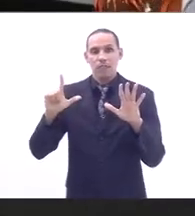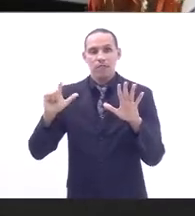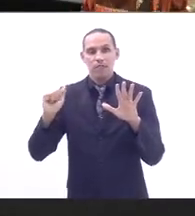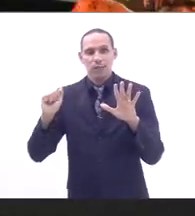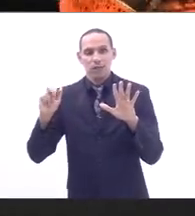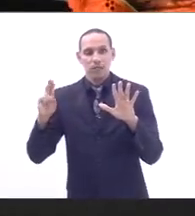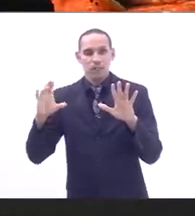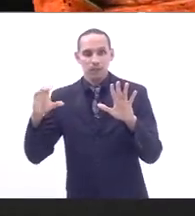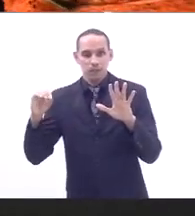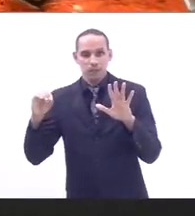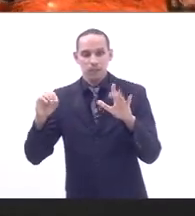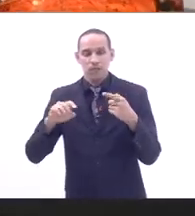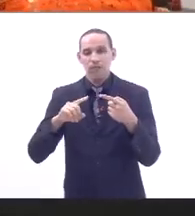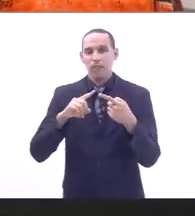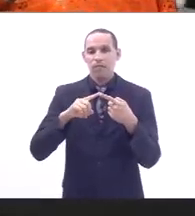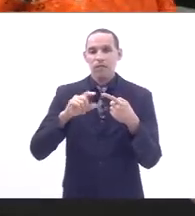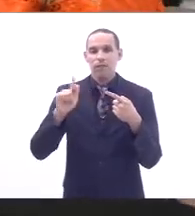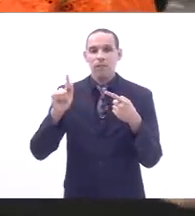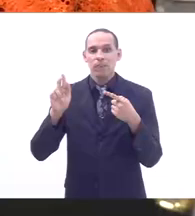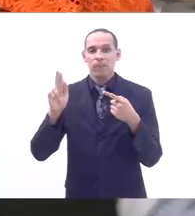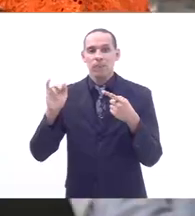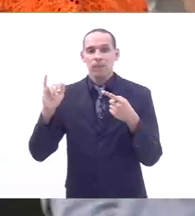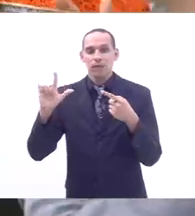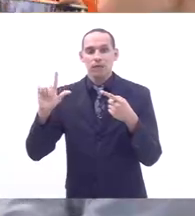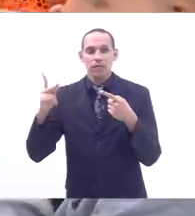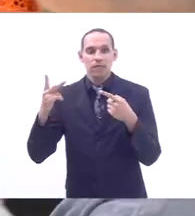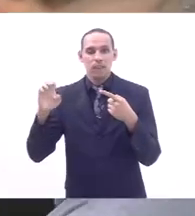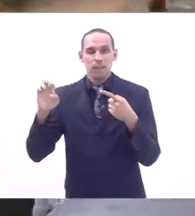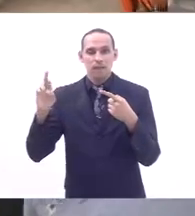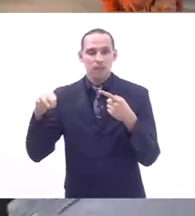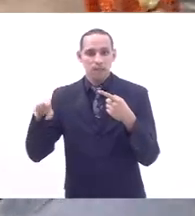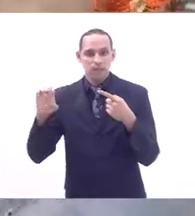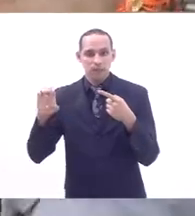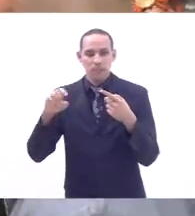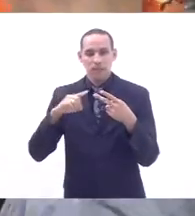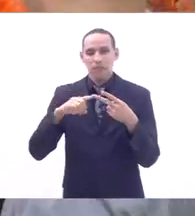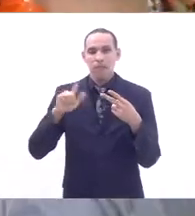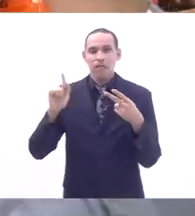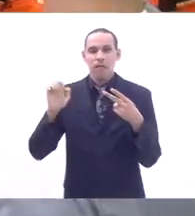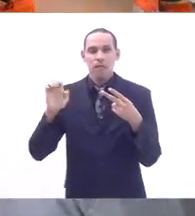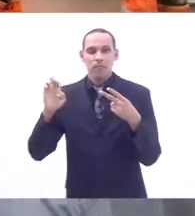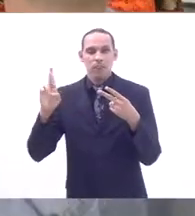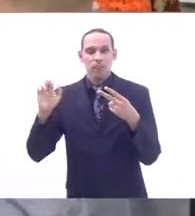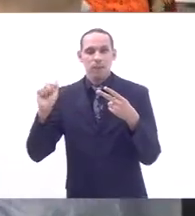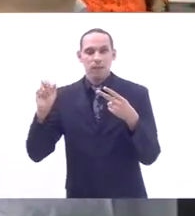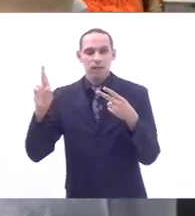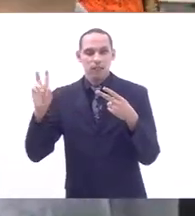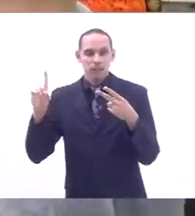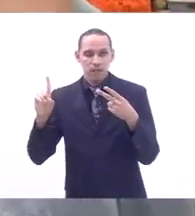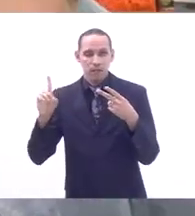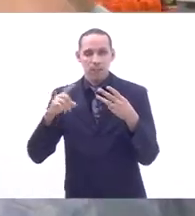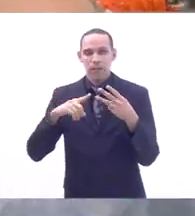Glauco Alves, Guilherme Roberto, Gerard Bittencourt,